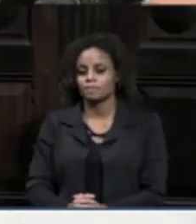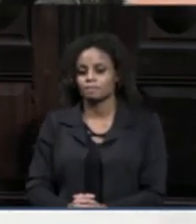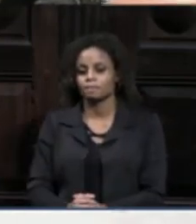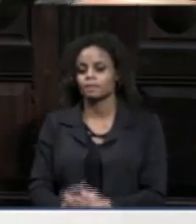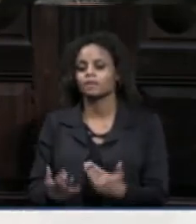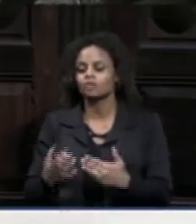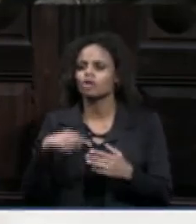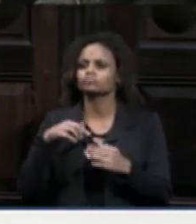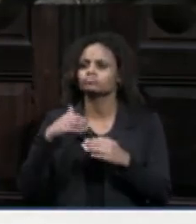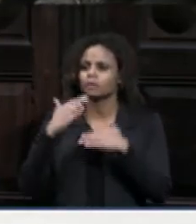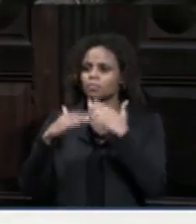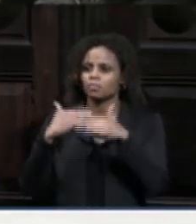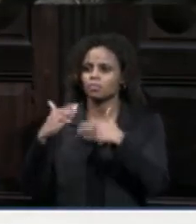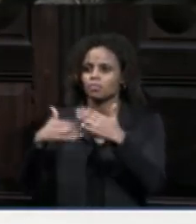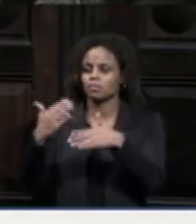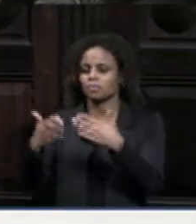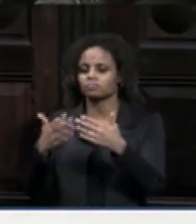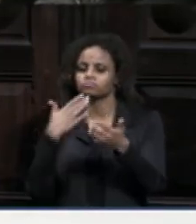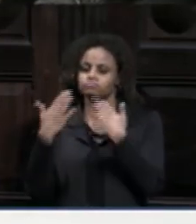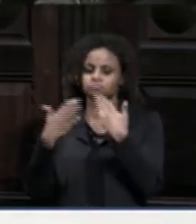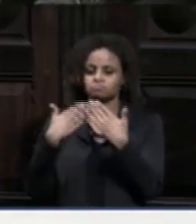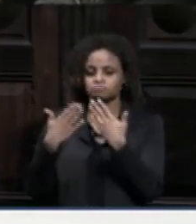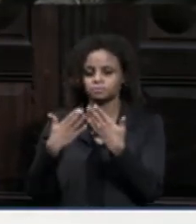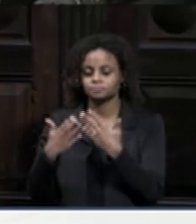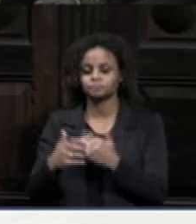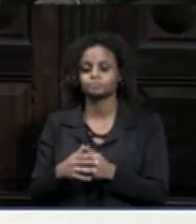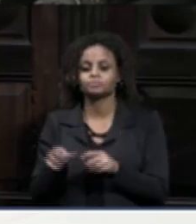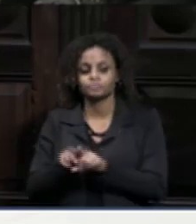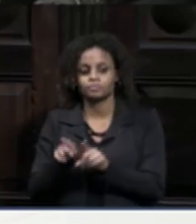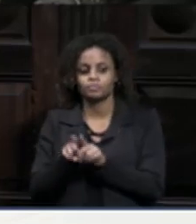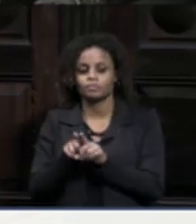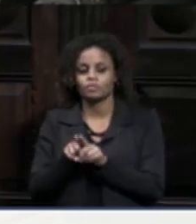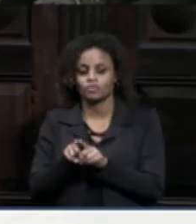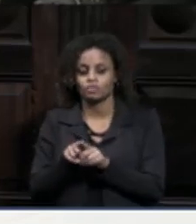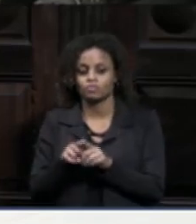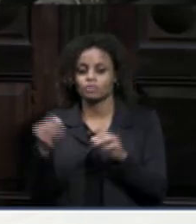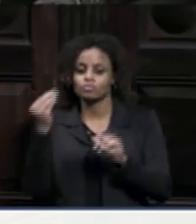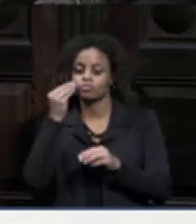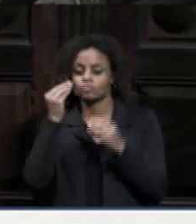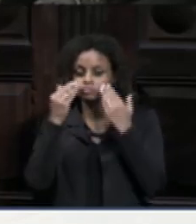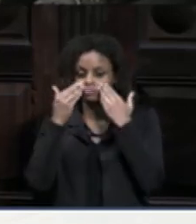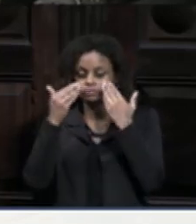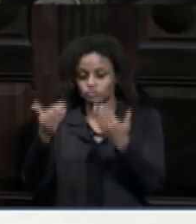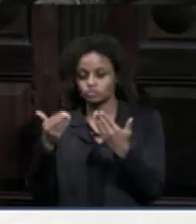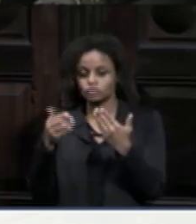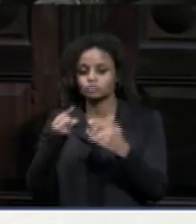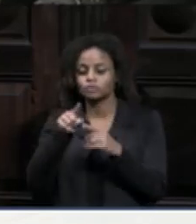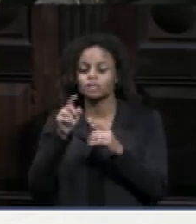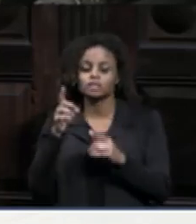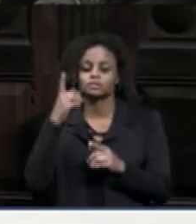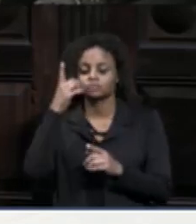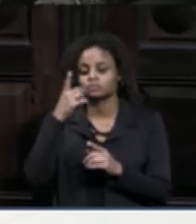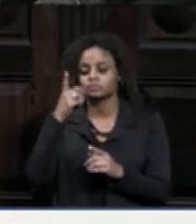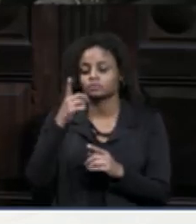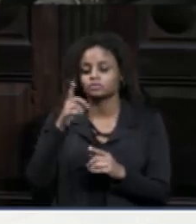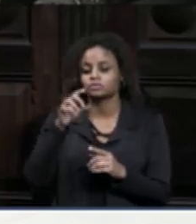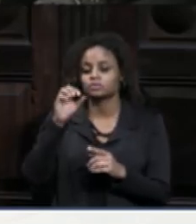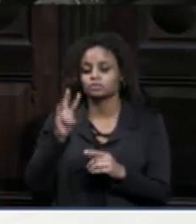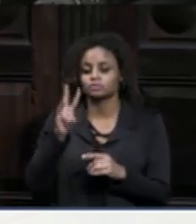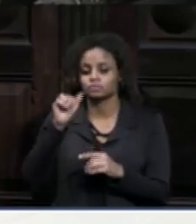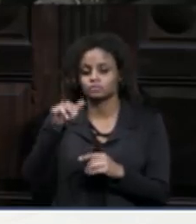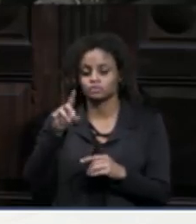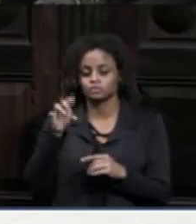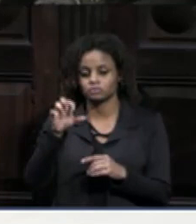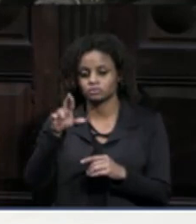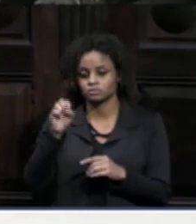no diálogo, haveremos de apresentar, junto com o deputado Wanderson Nogueira, um projeto de lei específico para a questão dos refugiados e, desde já,